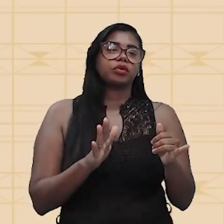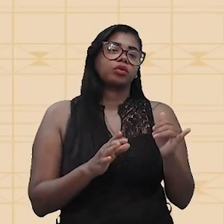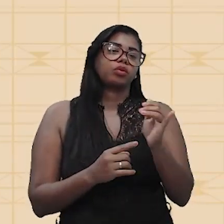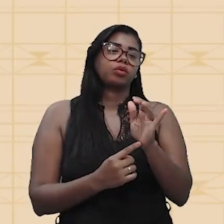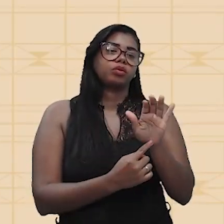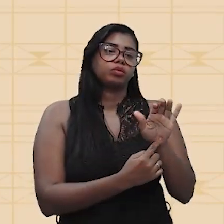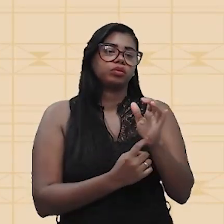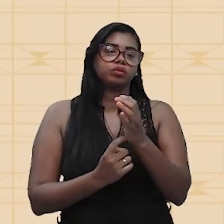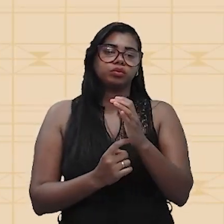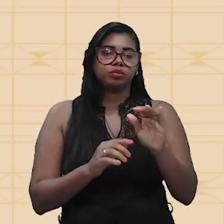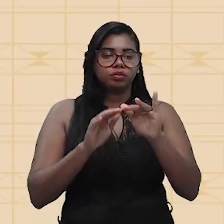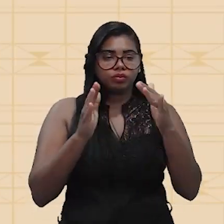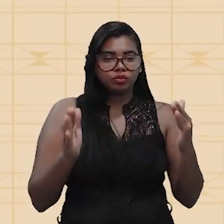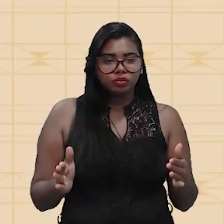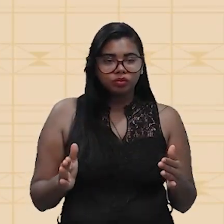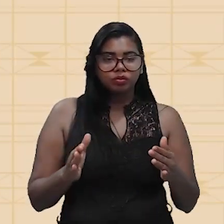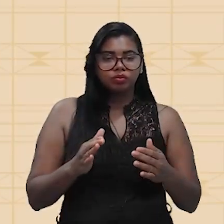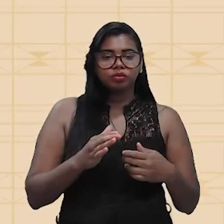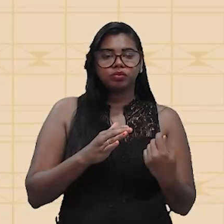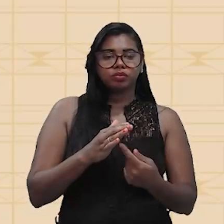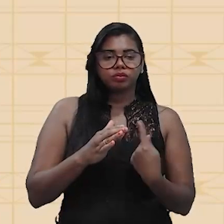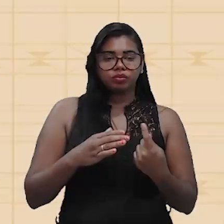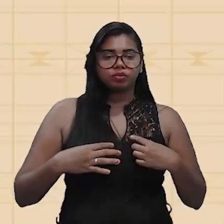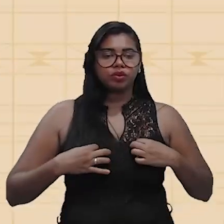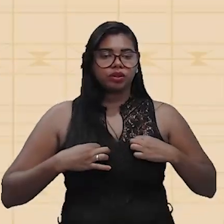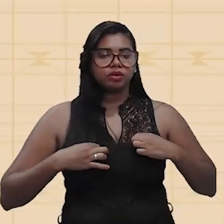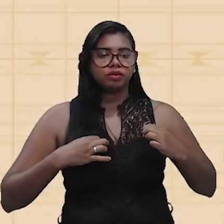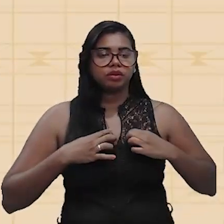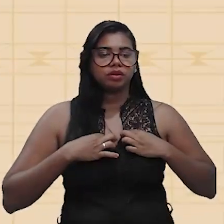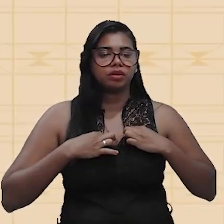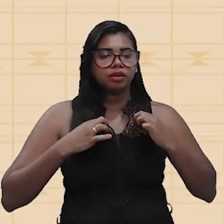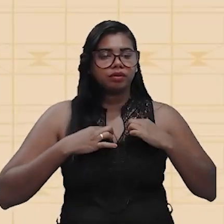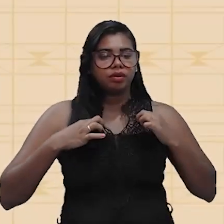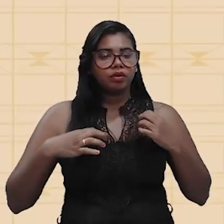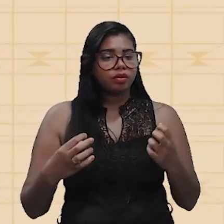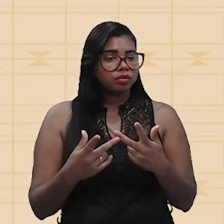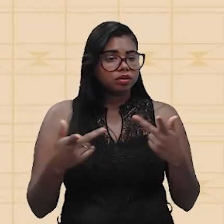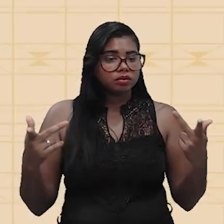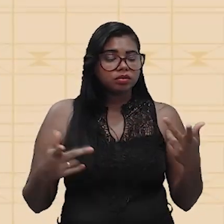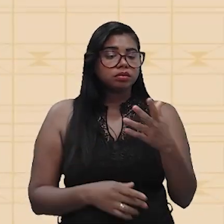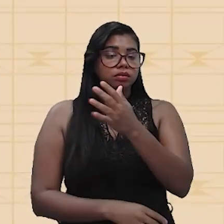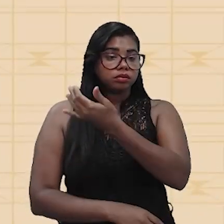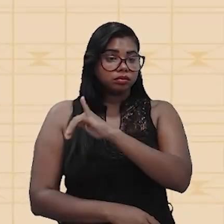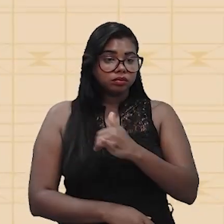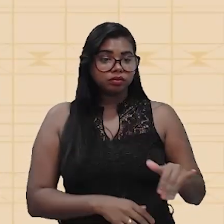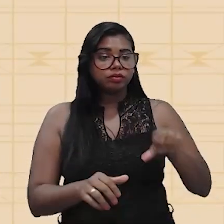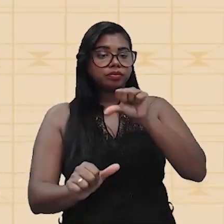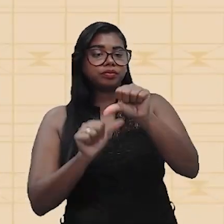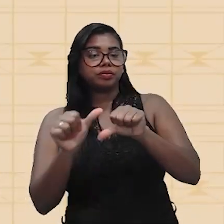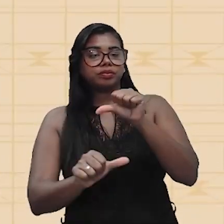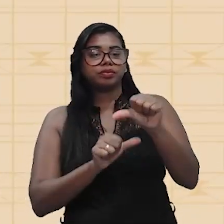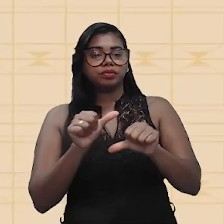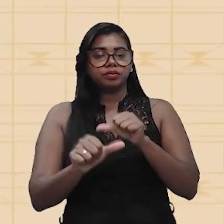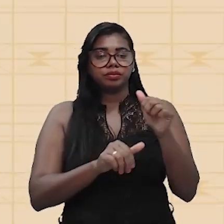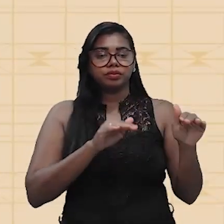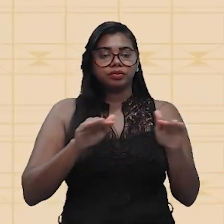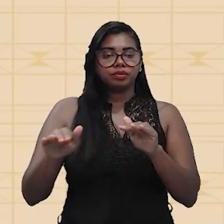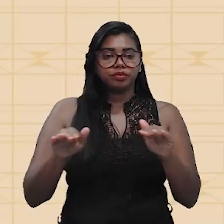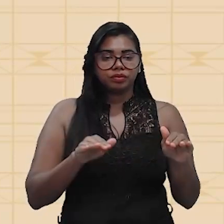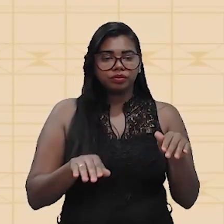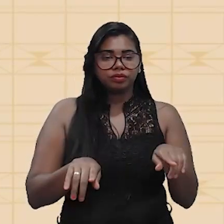lavar, liquidificador, tudo aquilo que pega a energia elétrica e transforma em movimento são chamados